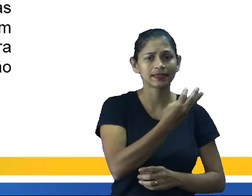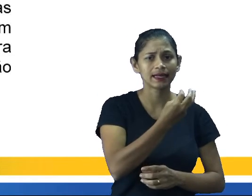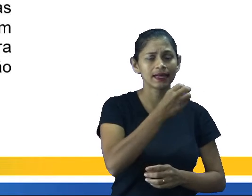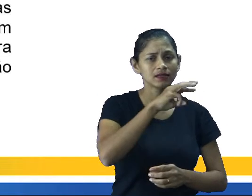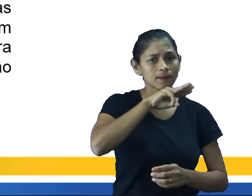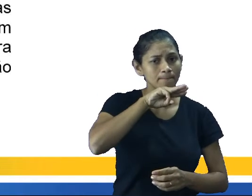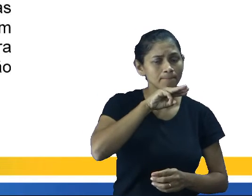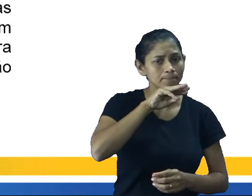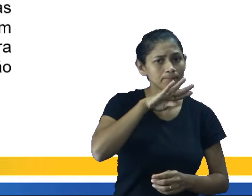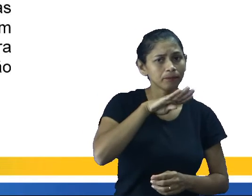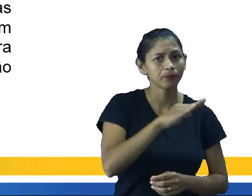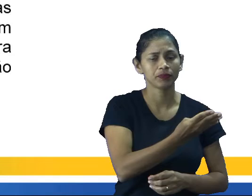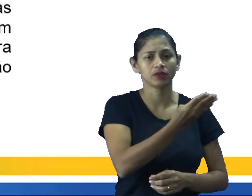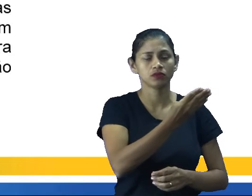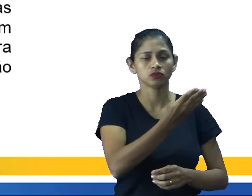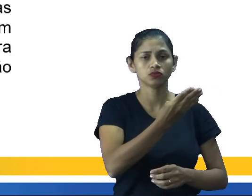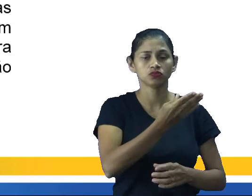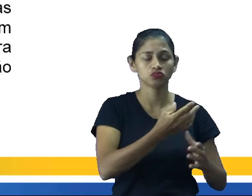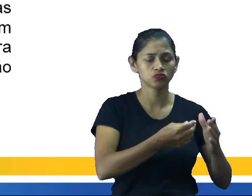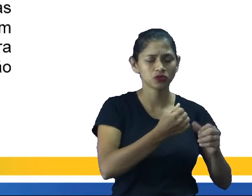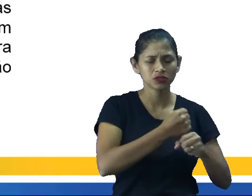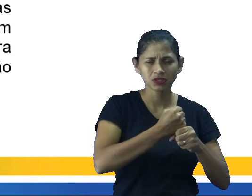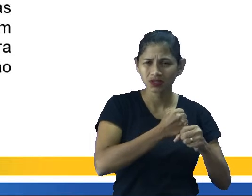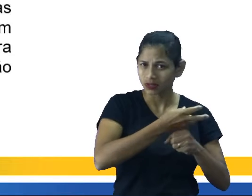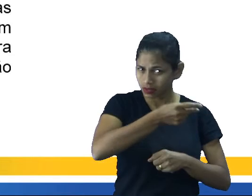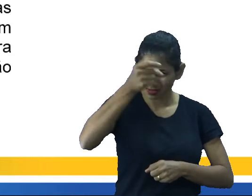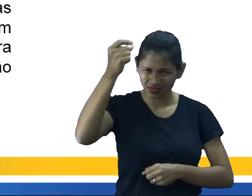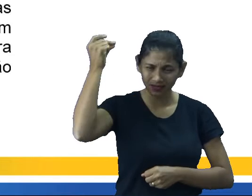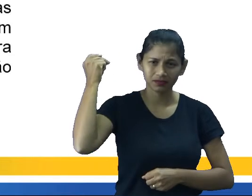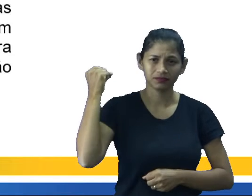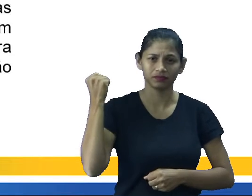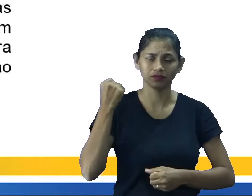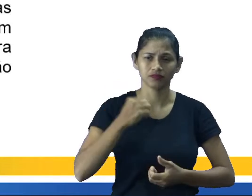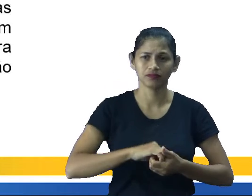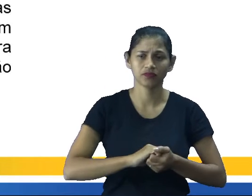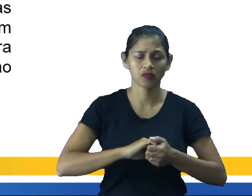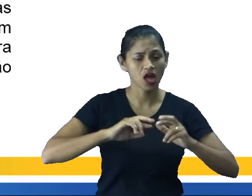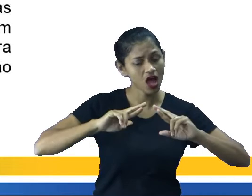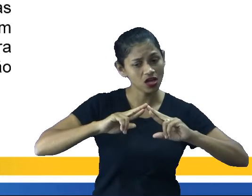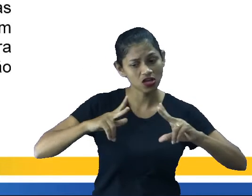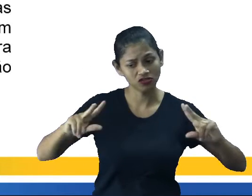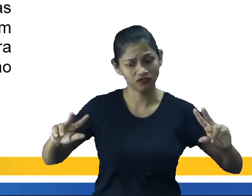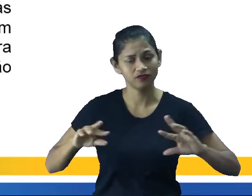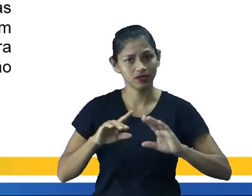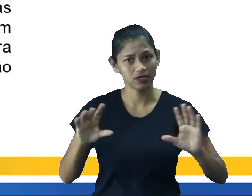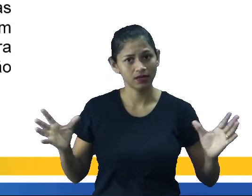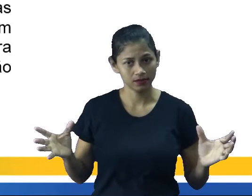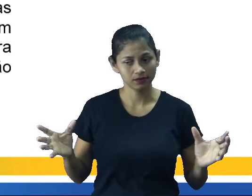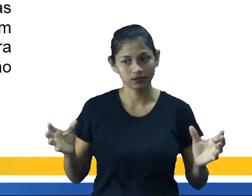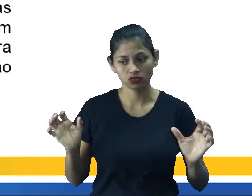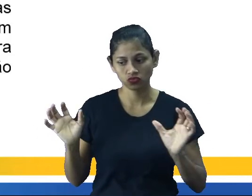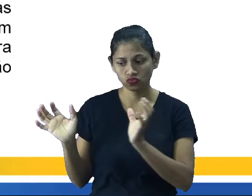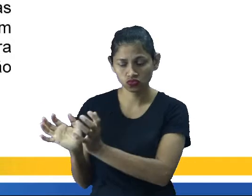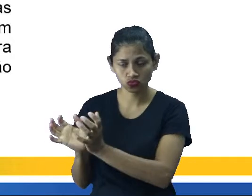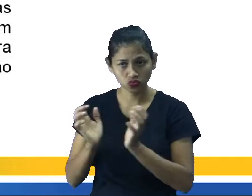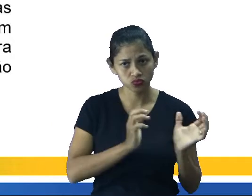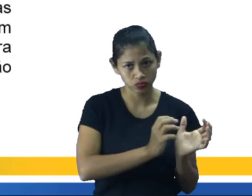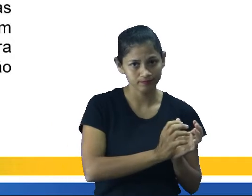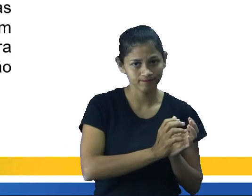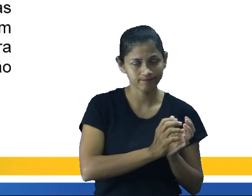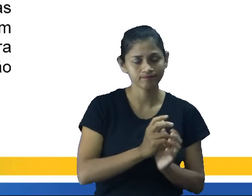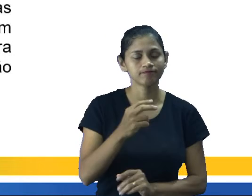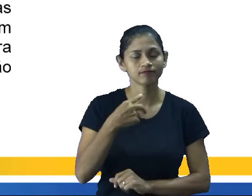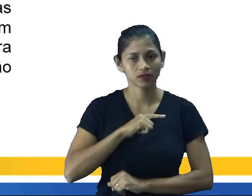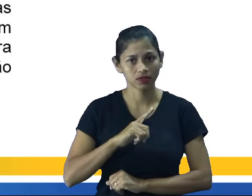os eucariontes surgiram há 1 bilhão de anos antes. Apesar das diferenças entre as células eucarióticas e procarióticas, existem